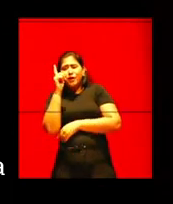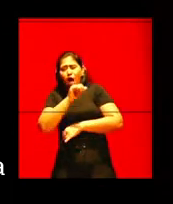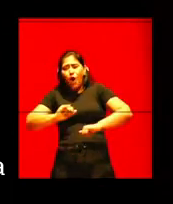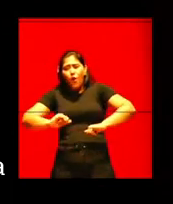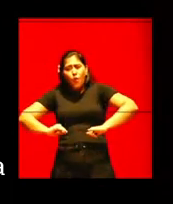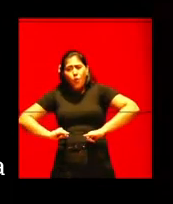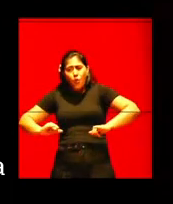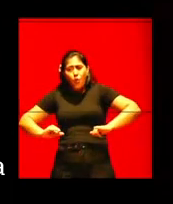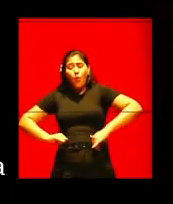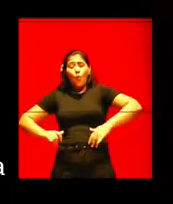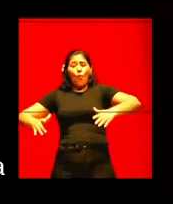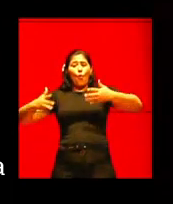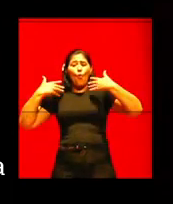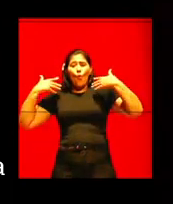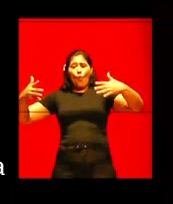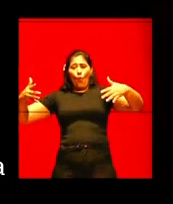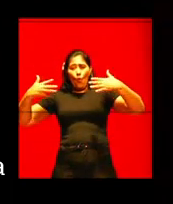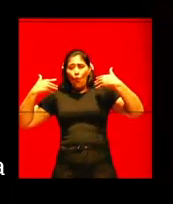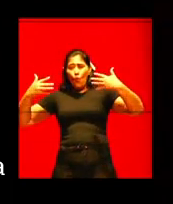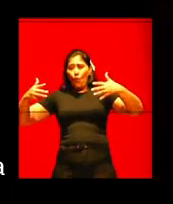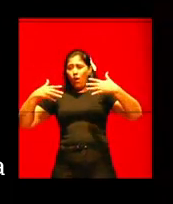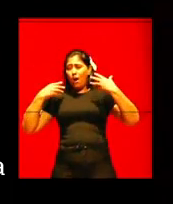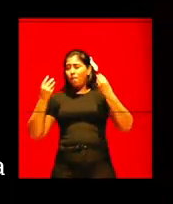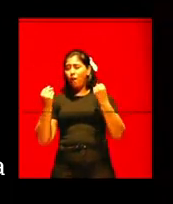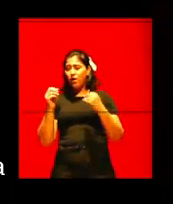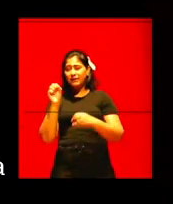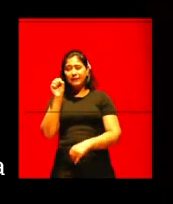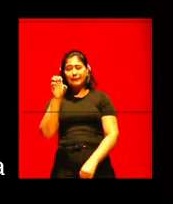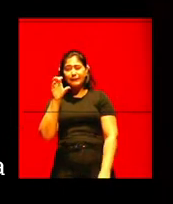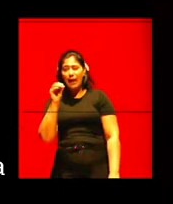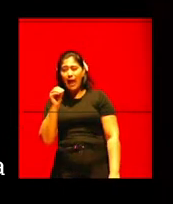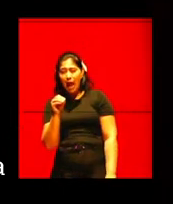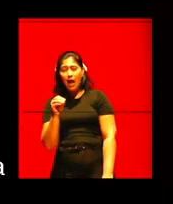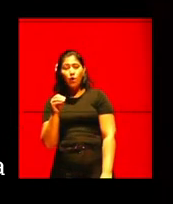do clima que eles tinham lá, a questão